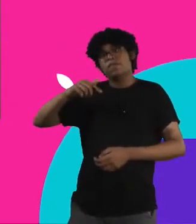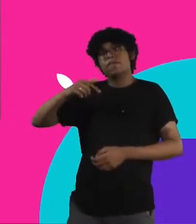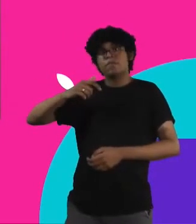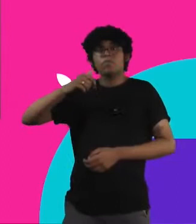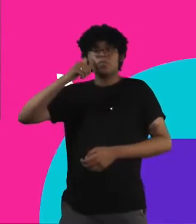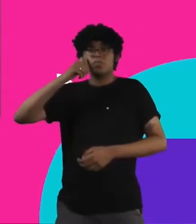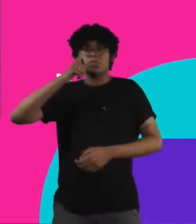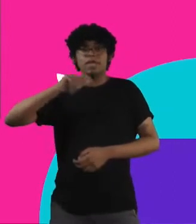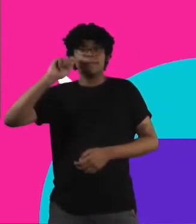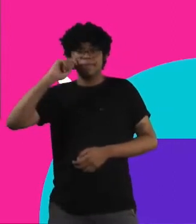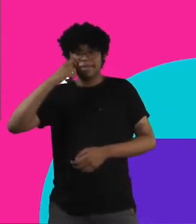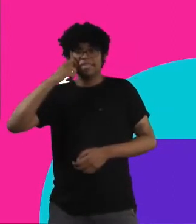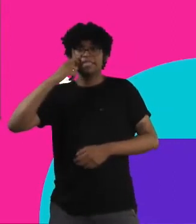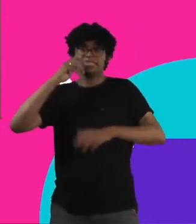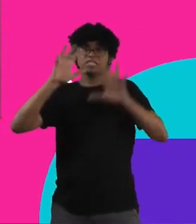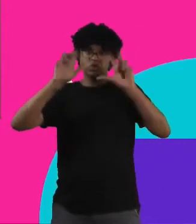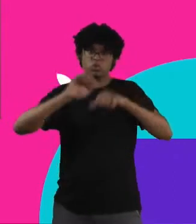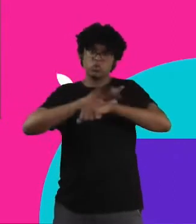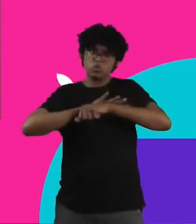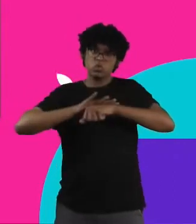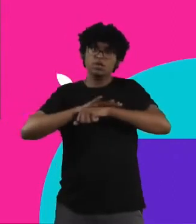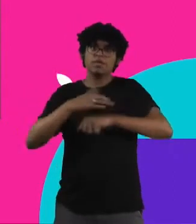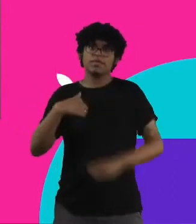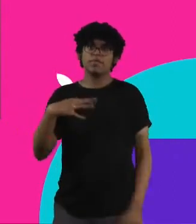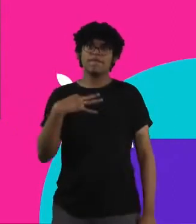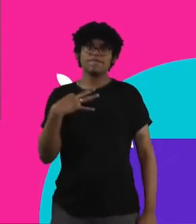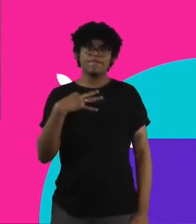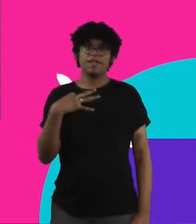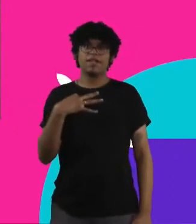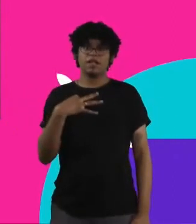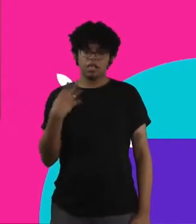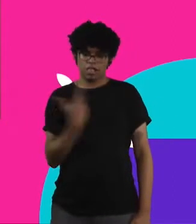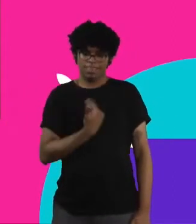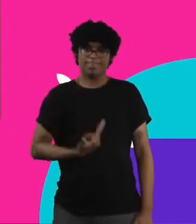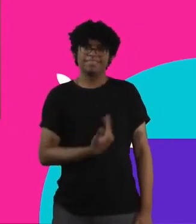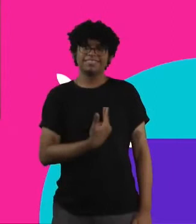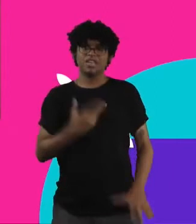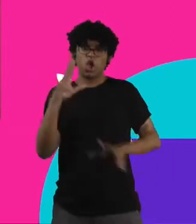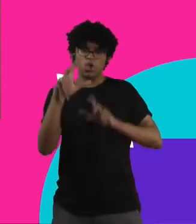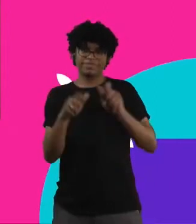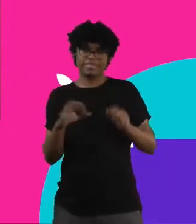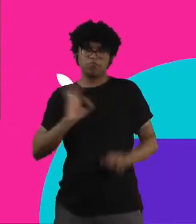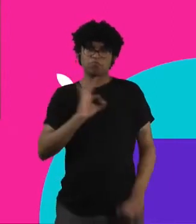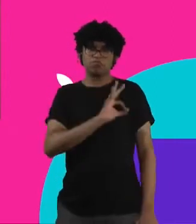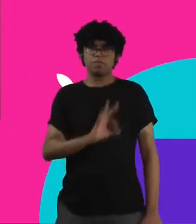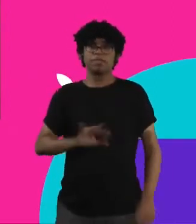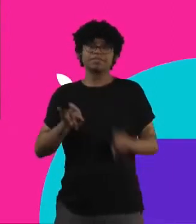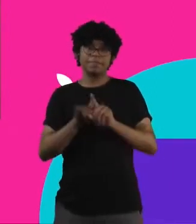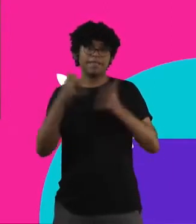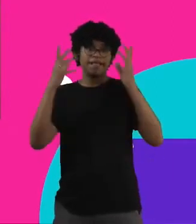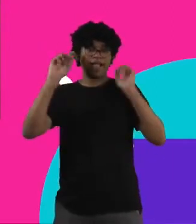negra, retinta, estou com uma blusa com uma estampa de onça, cabelos e olhos